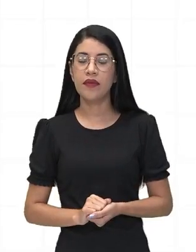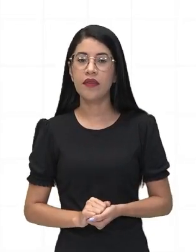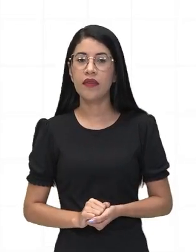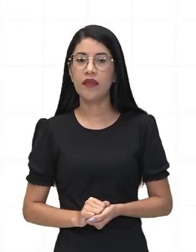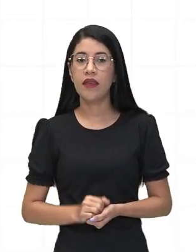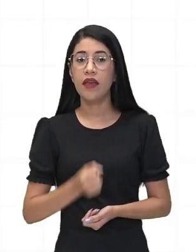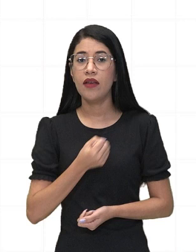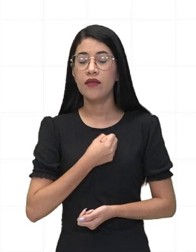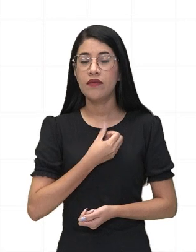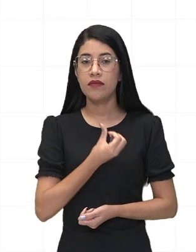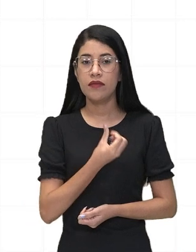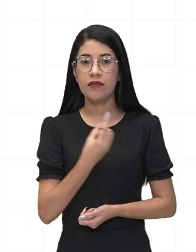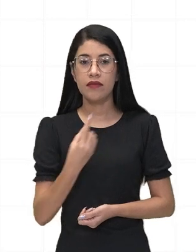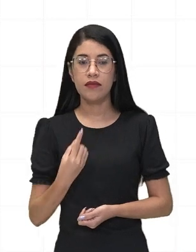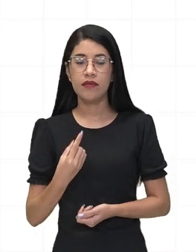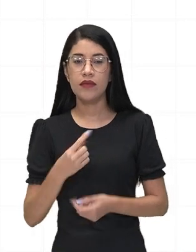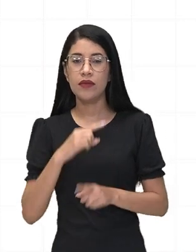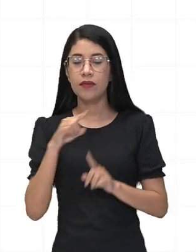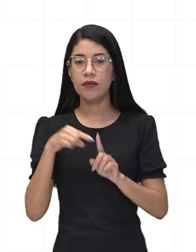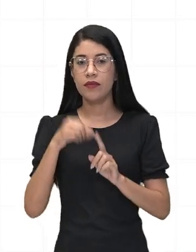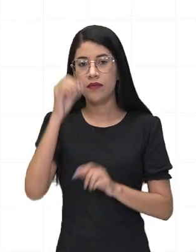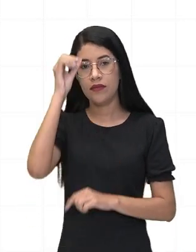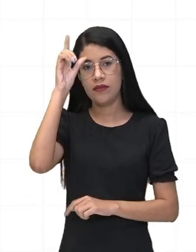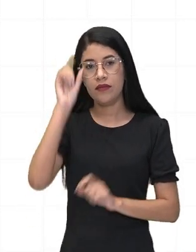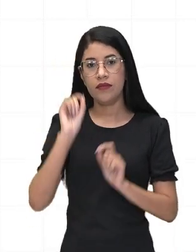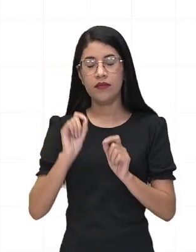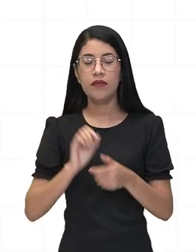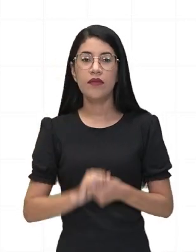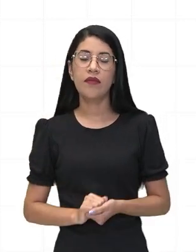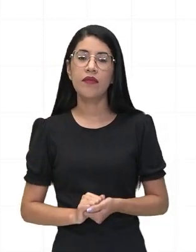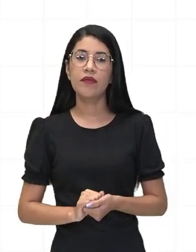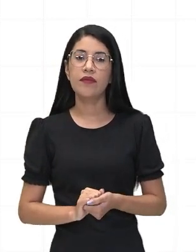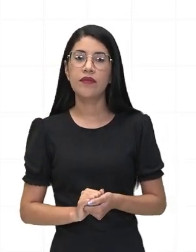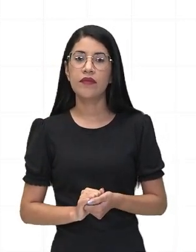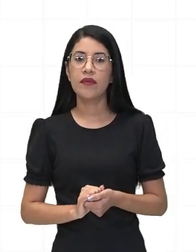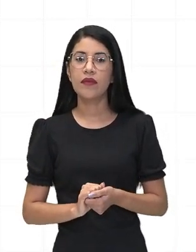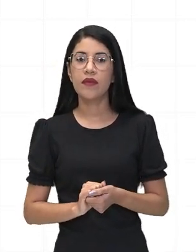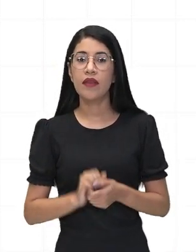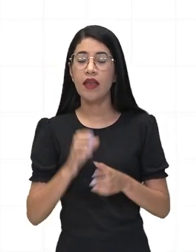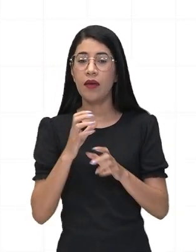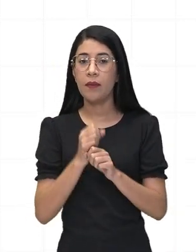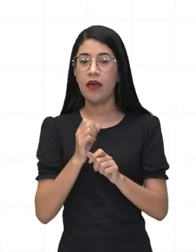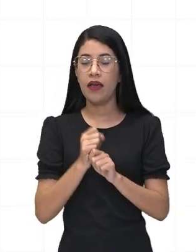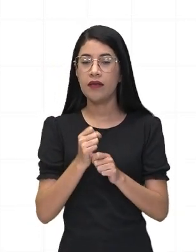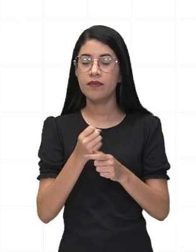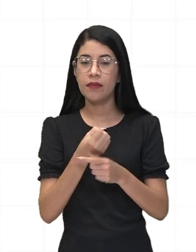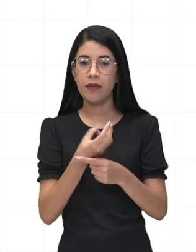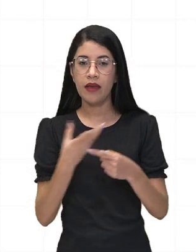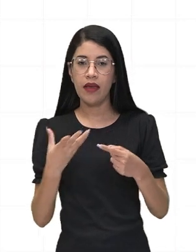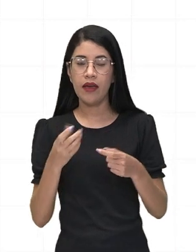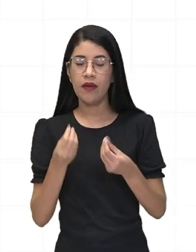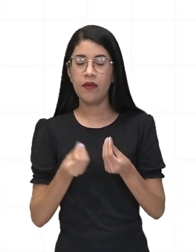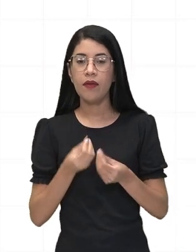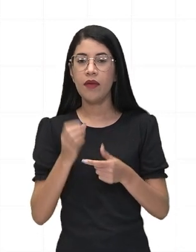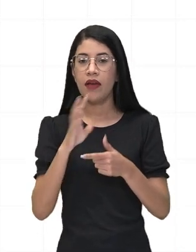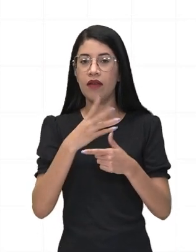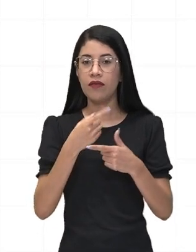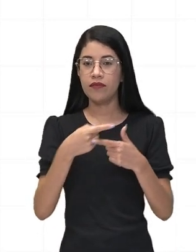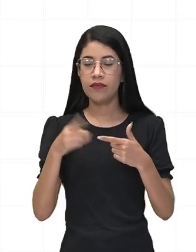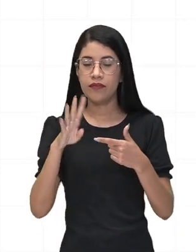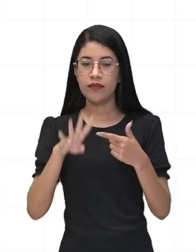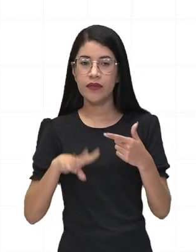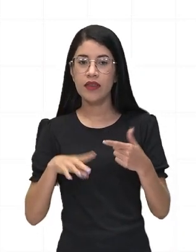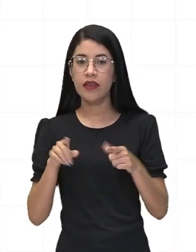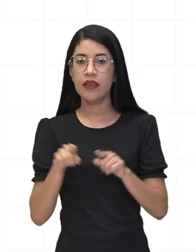Aula de número 61, o objeto de conhecimento, expressões algébricas, fatoração e